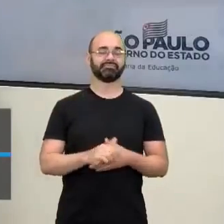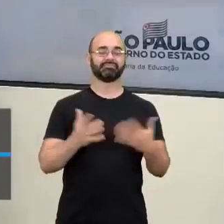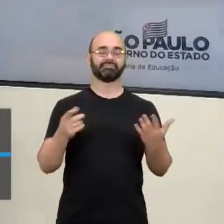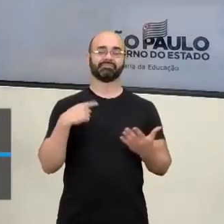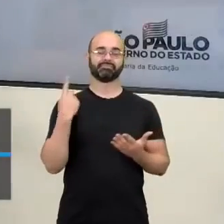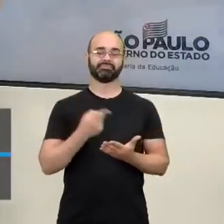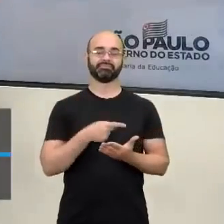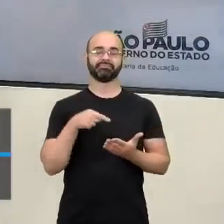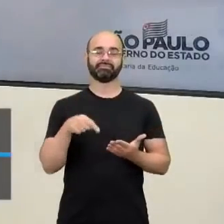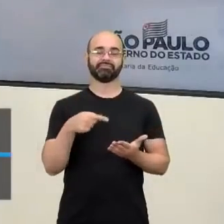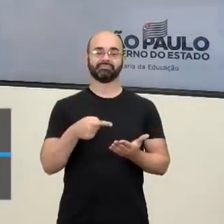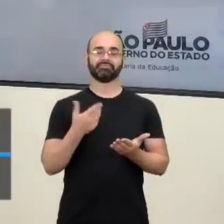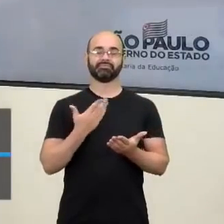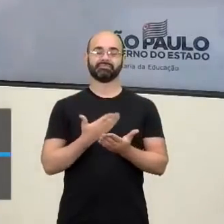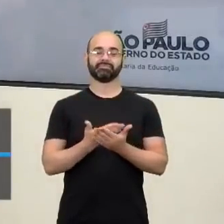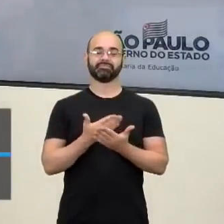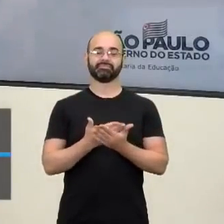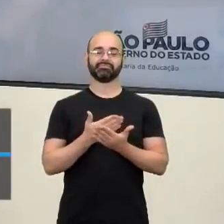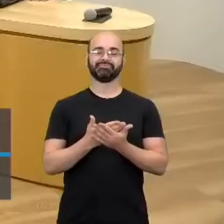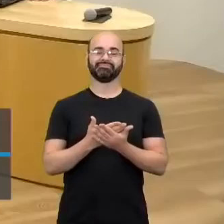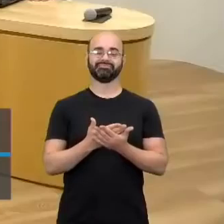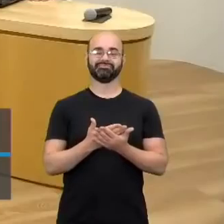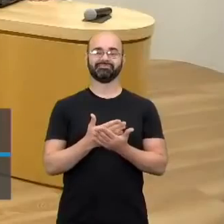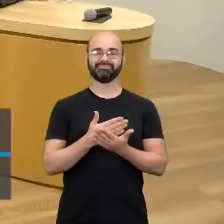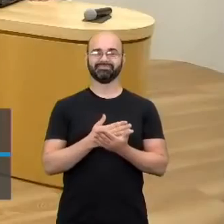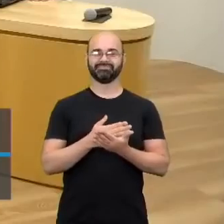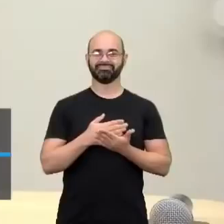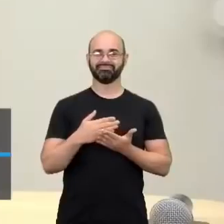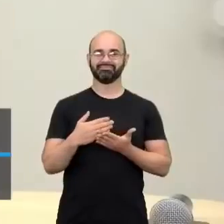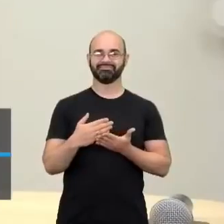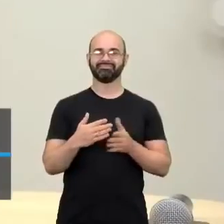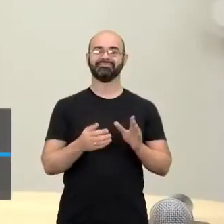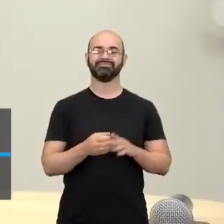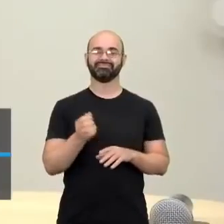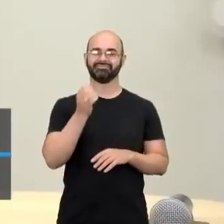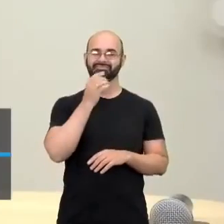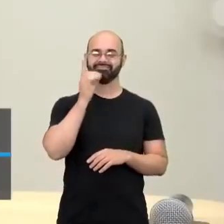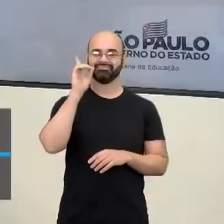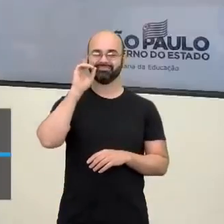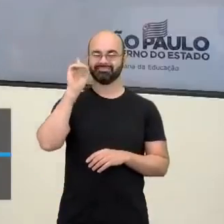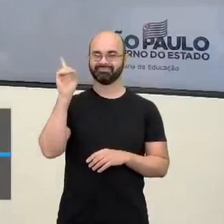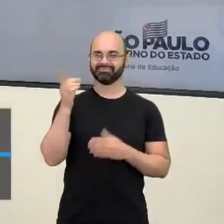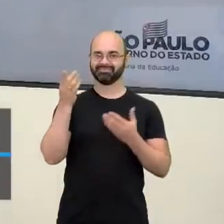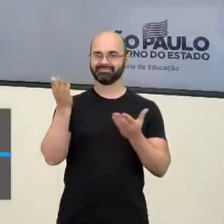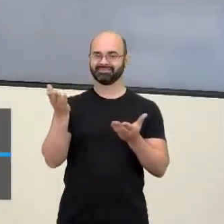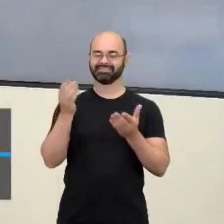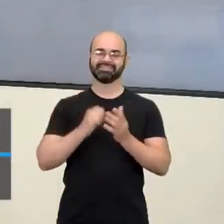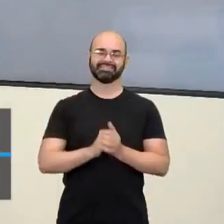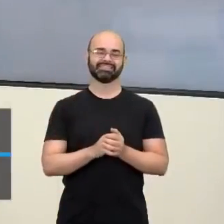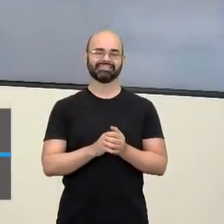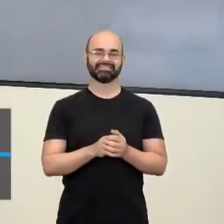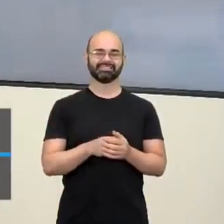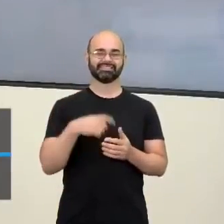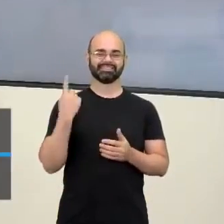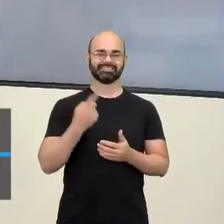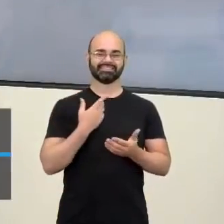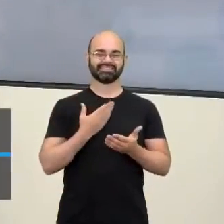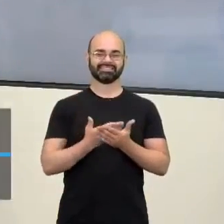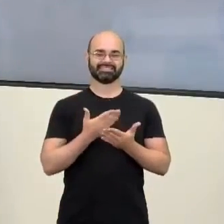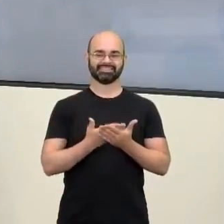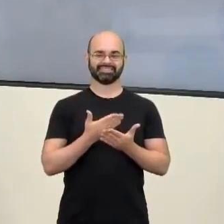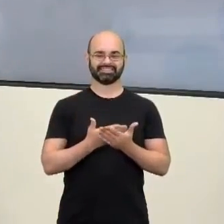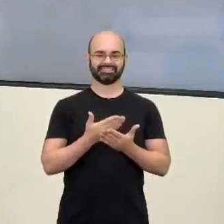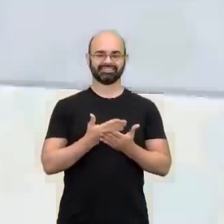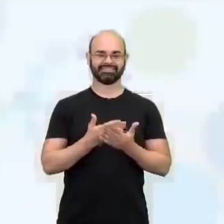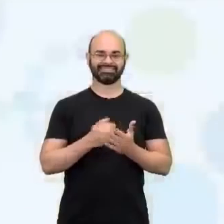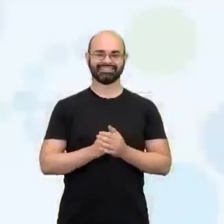vai continuar aí, estamos aqui com o João. Good morning, João. Morning. Morning. Então, estamos aqui para uma outra, vamos continuar hoje a